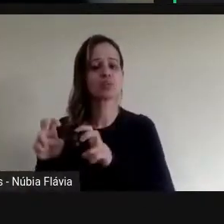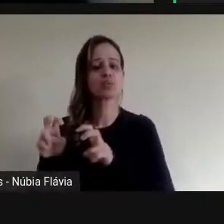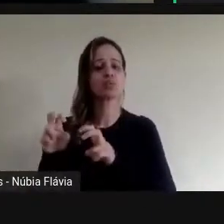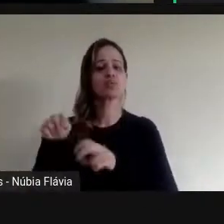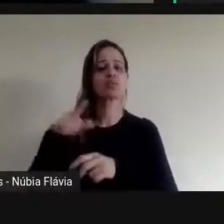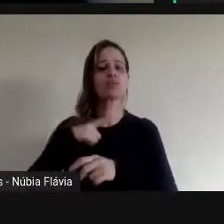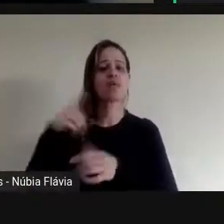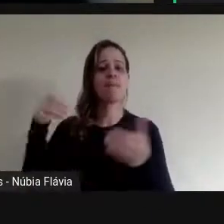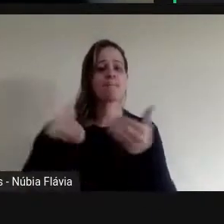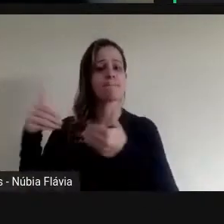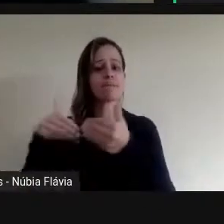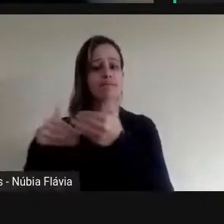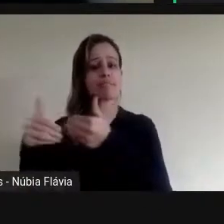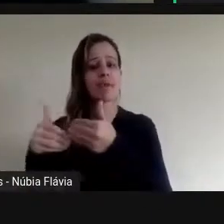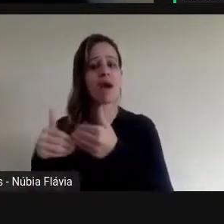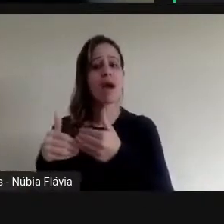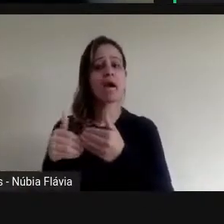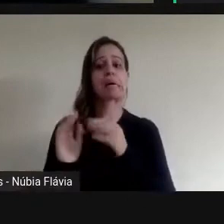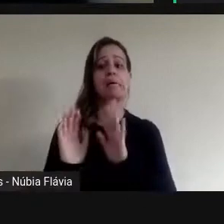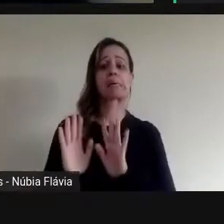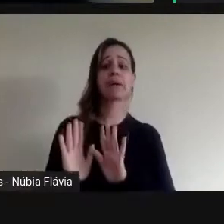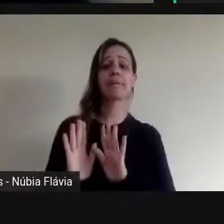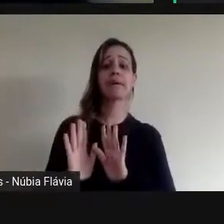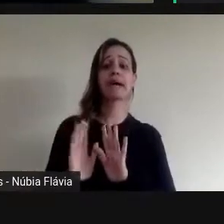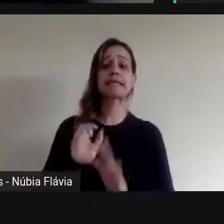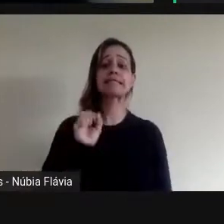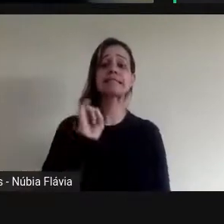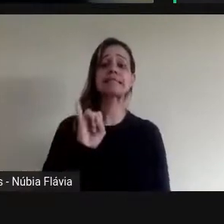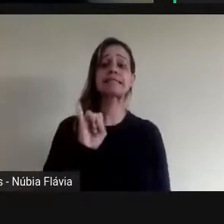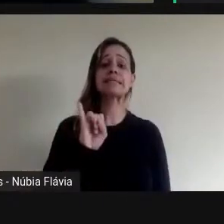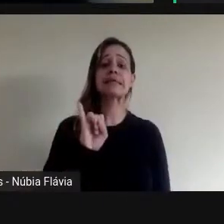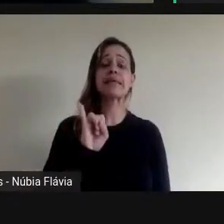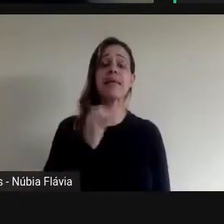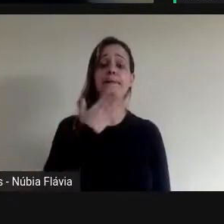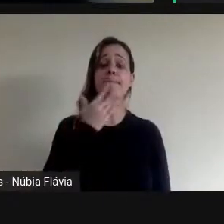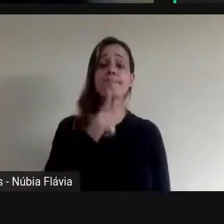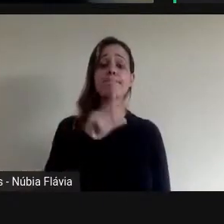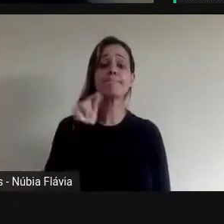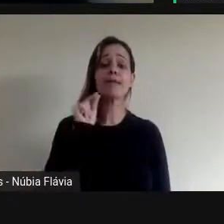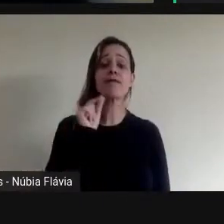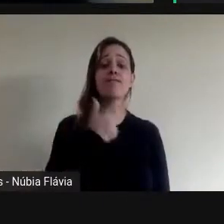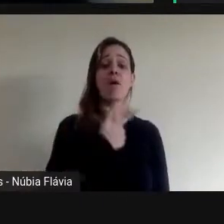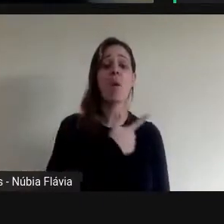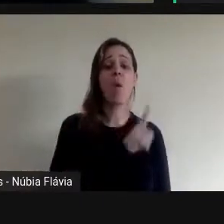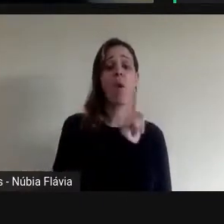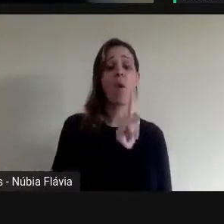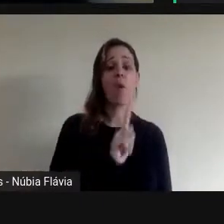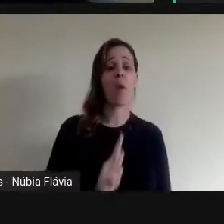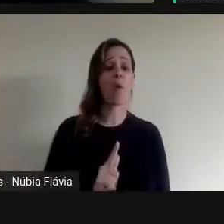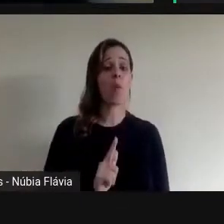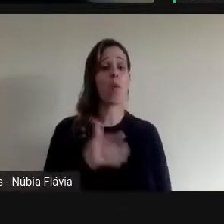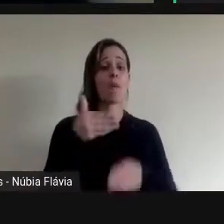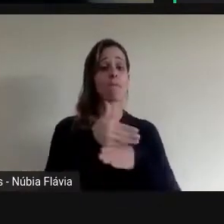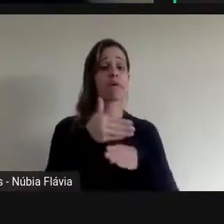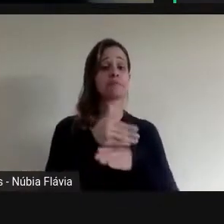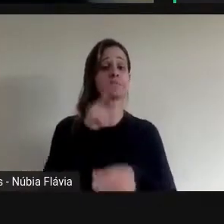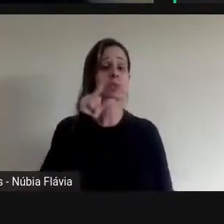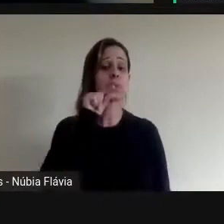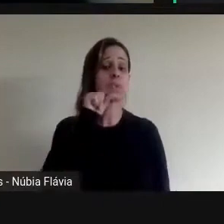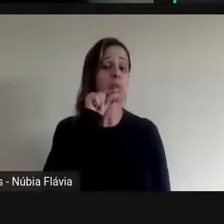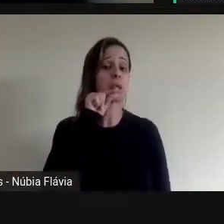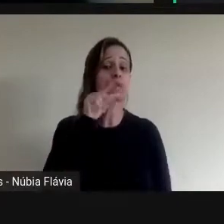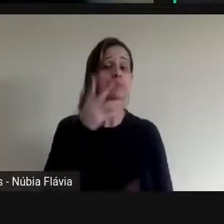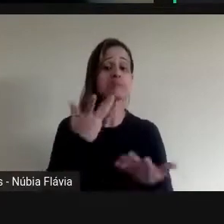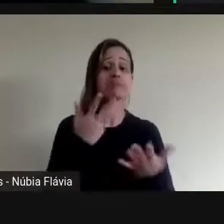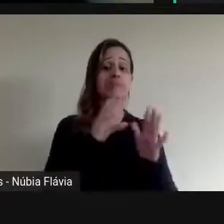de participantes, e se ele prefere, em detrimento disso, por exemplo, fazer uma participação no Twitter, esses dados